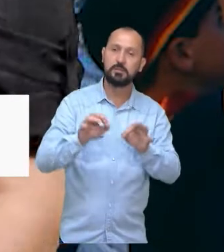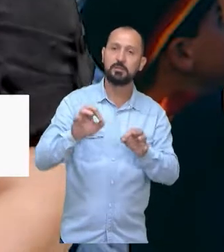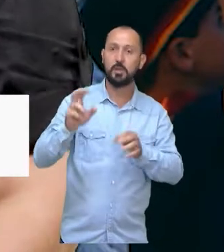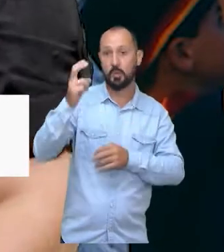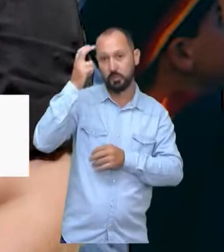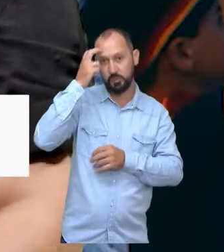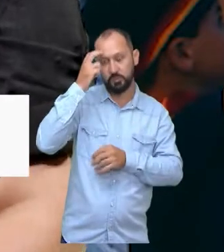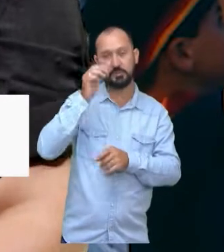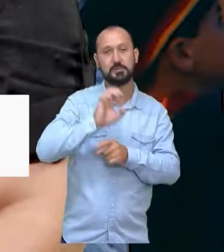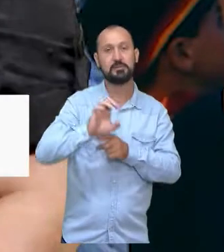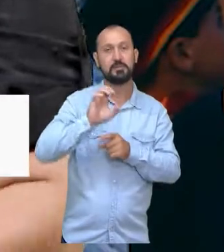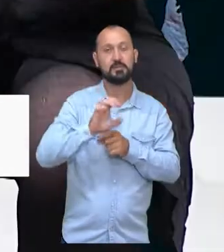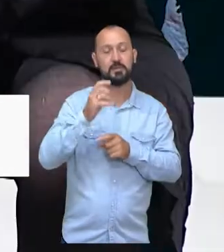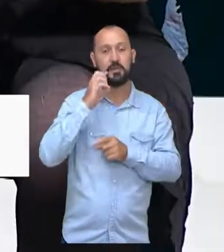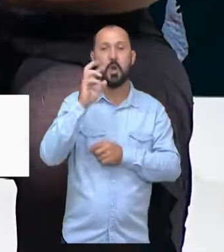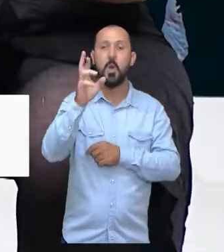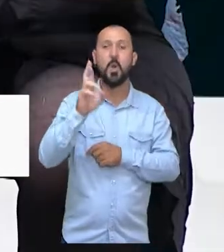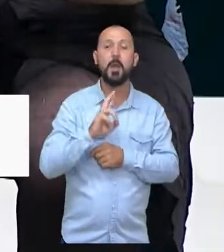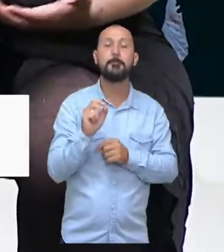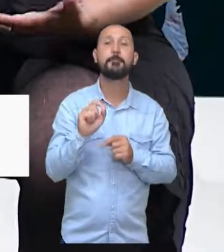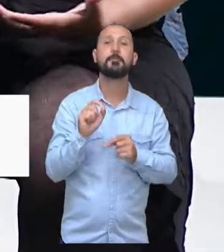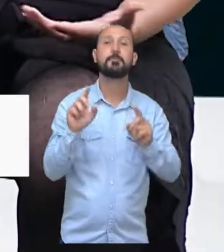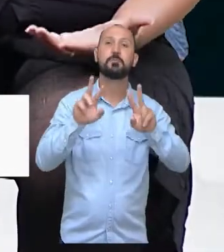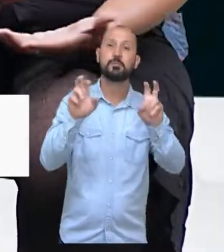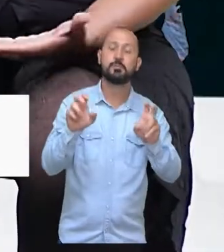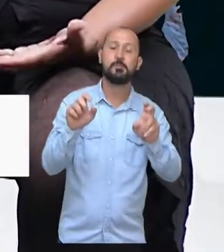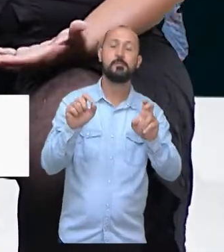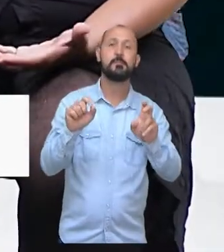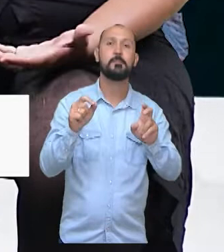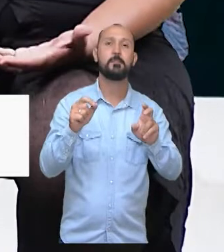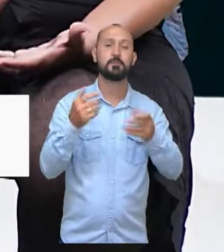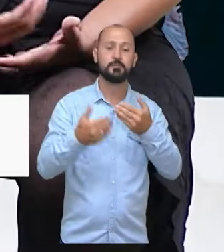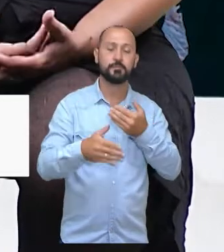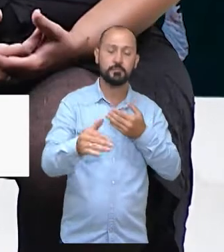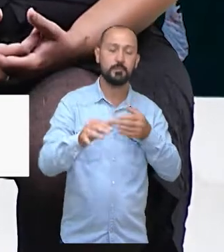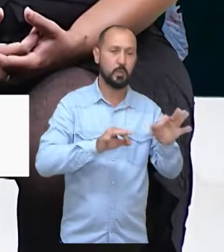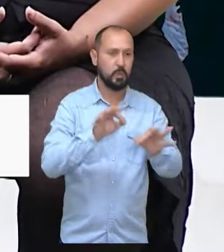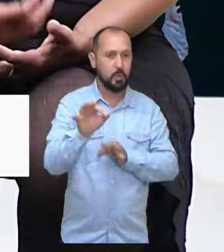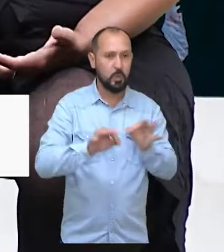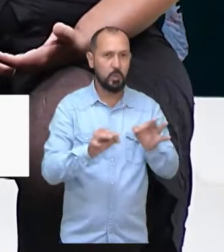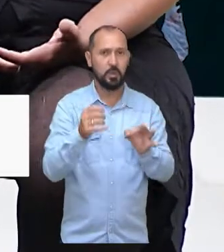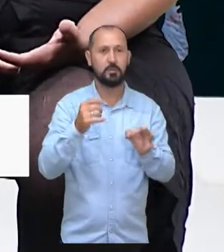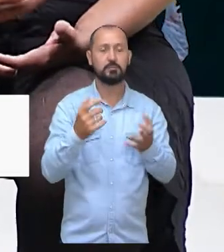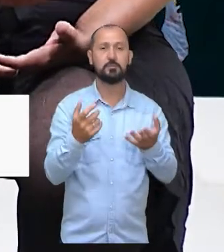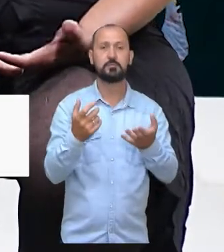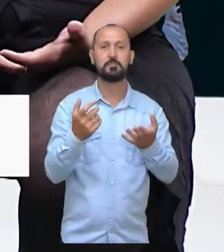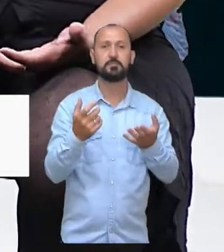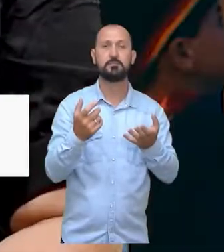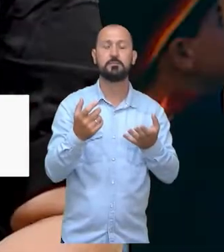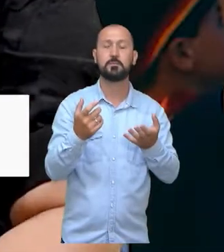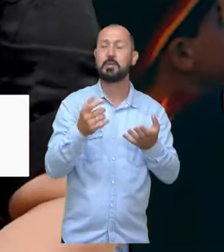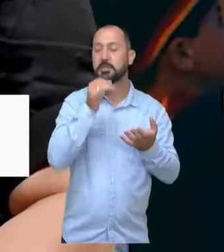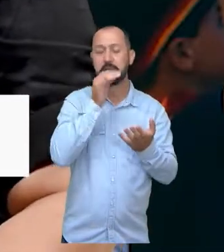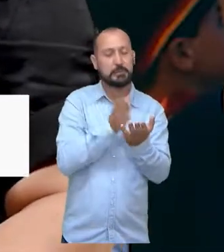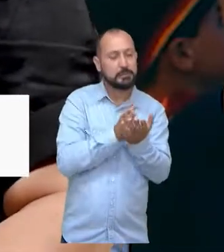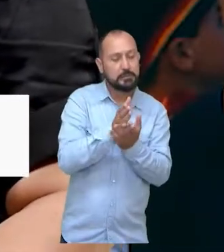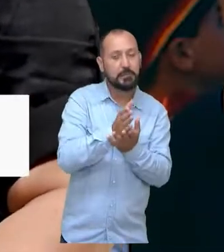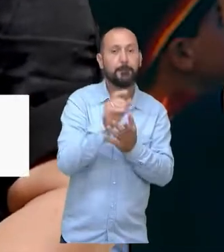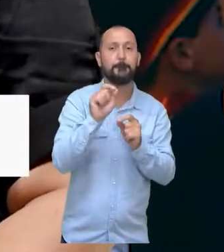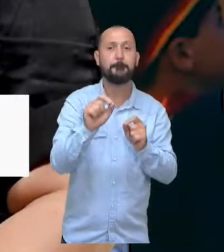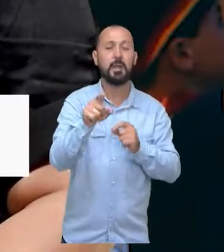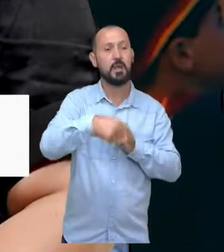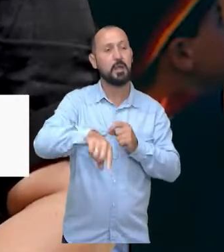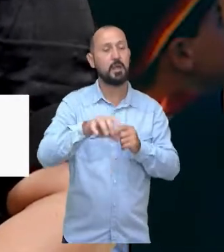elas respondam essas questões justamente para a gente ir também norteando e dando ali o direcionamento para os órgãos que